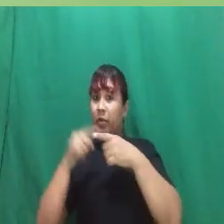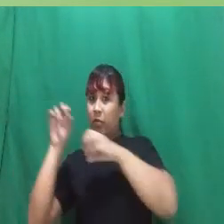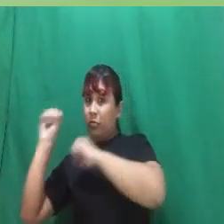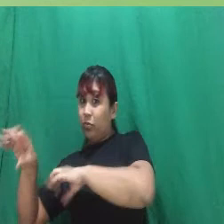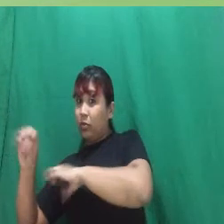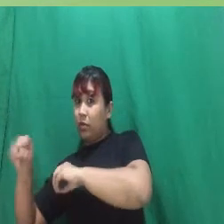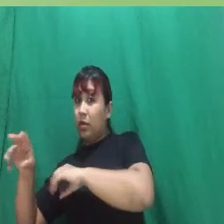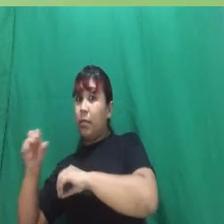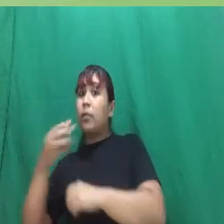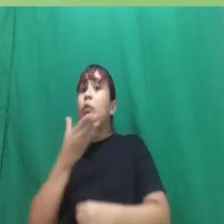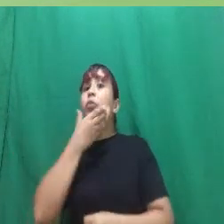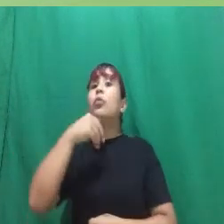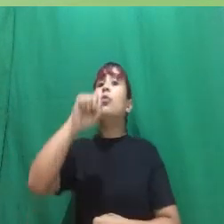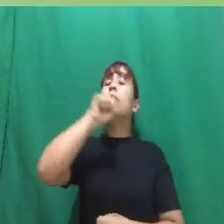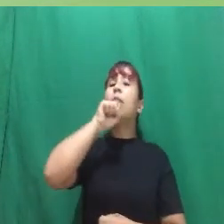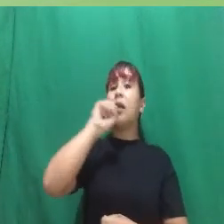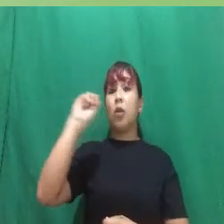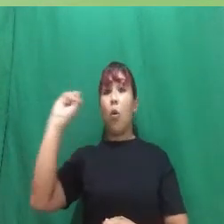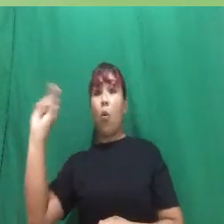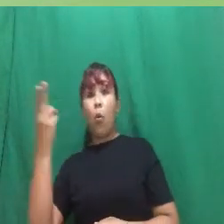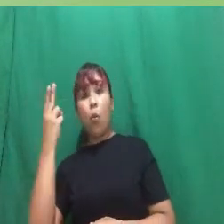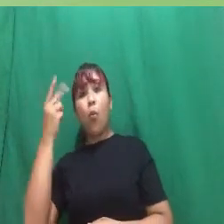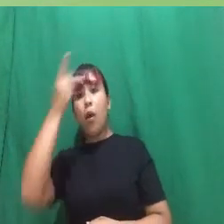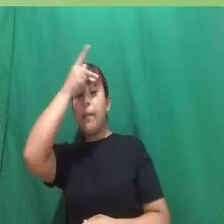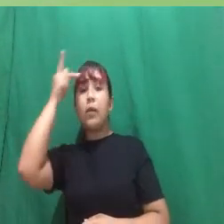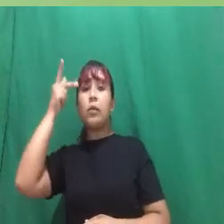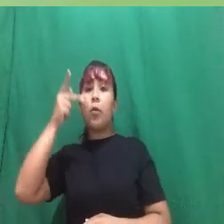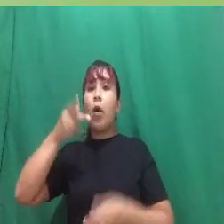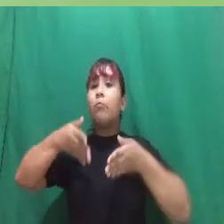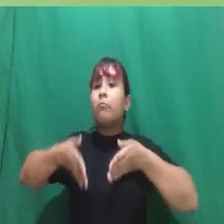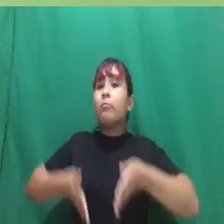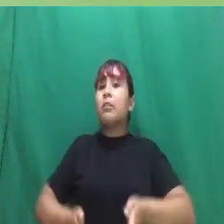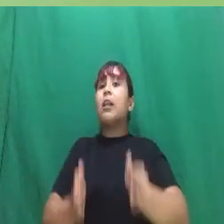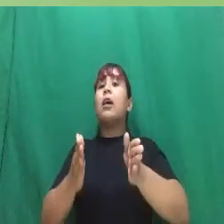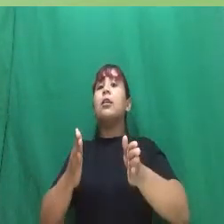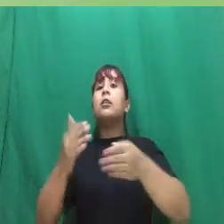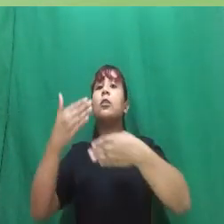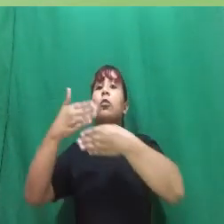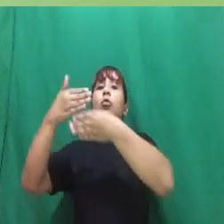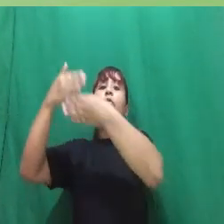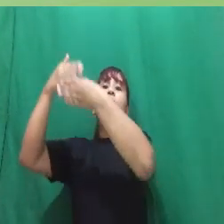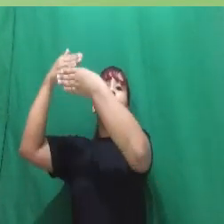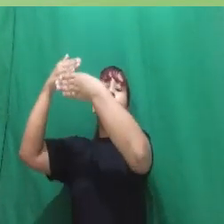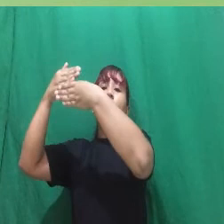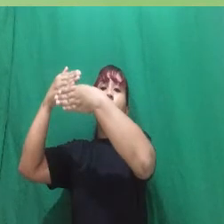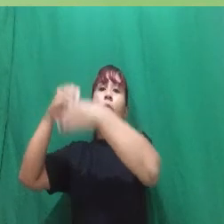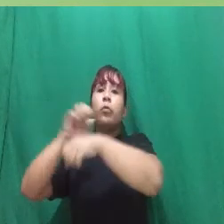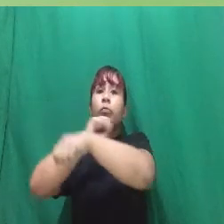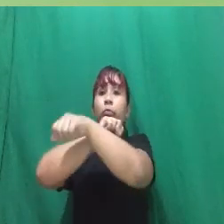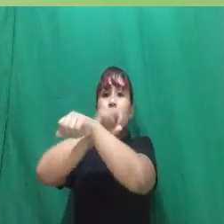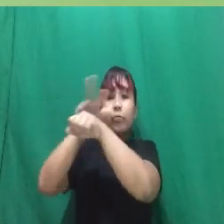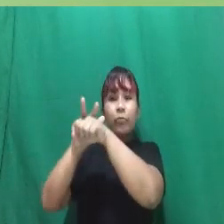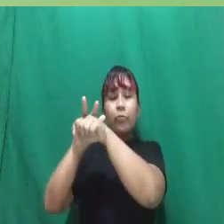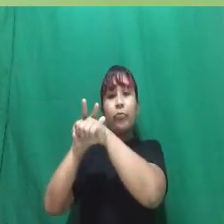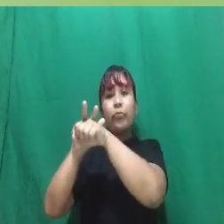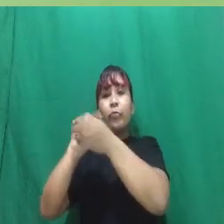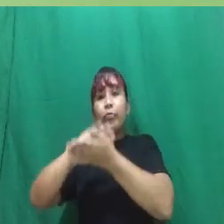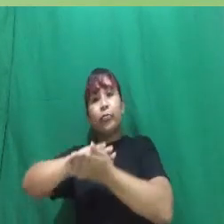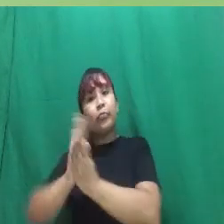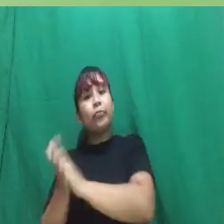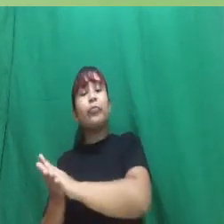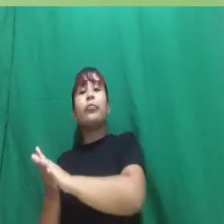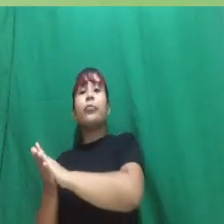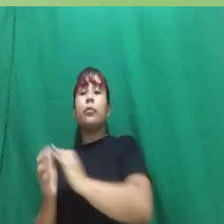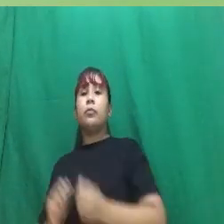E já dizia Craveirinha, um poeta africano, que eu quero ser tambor, eu preciso ser tambor, eu preciso ser